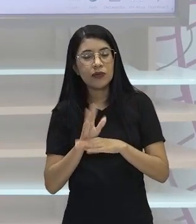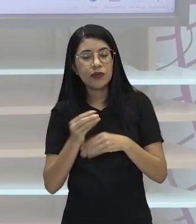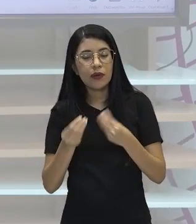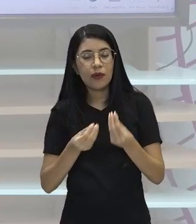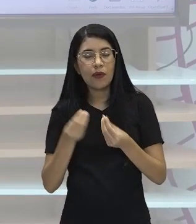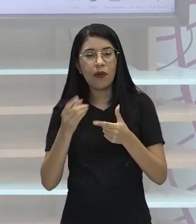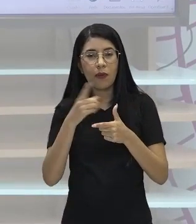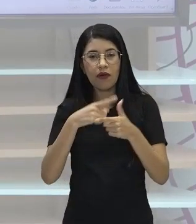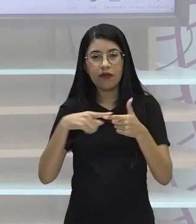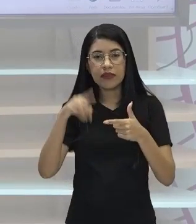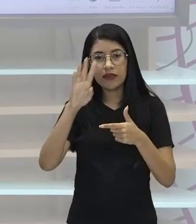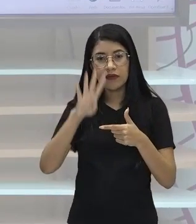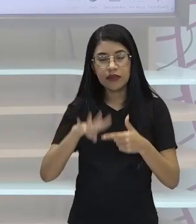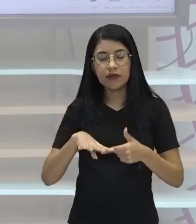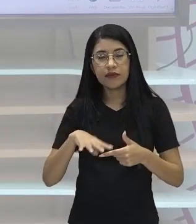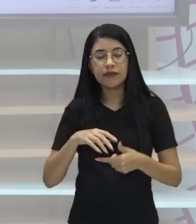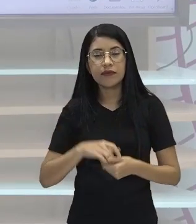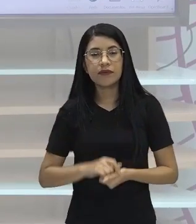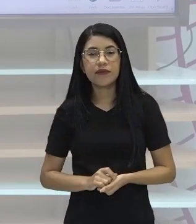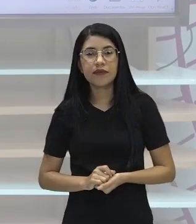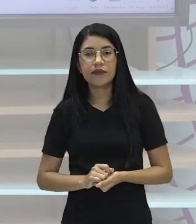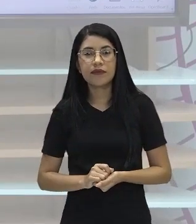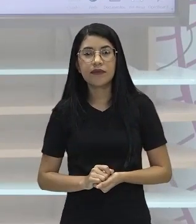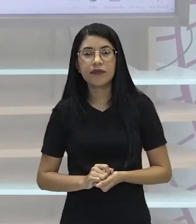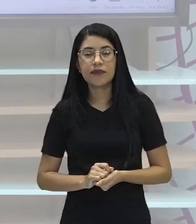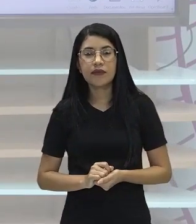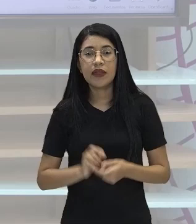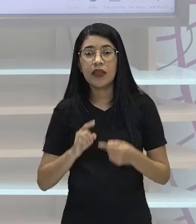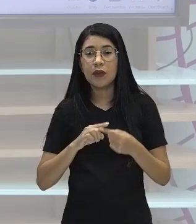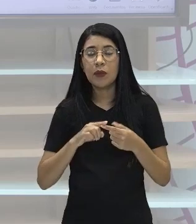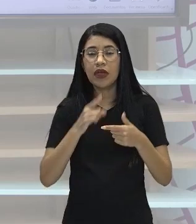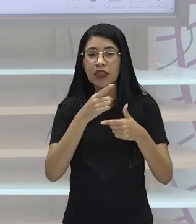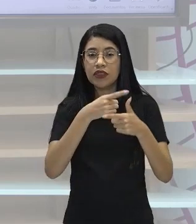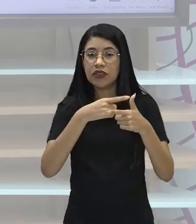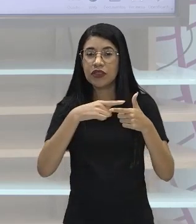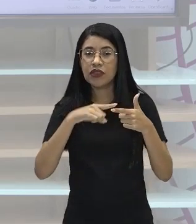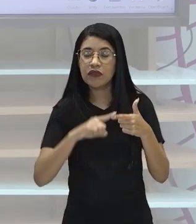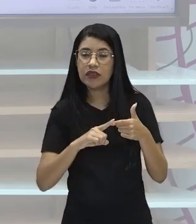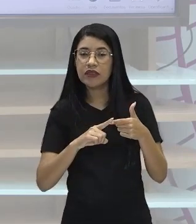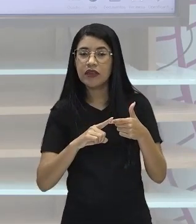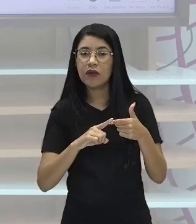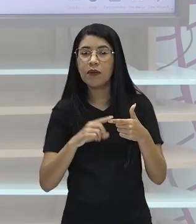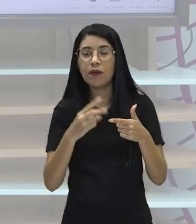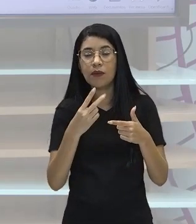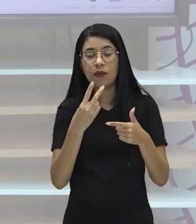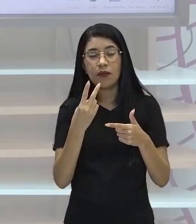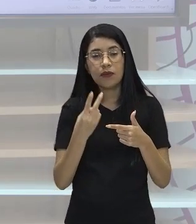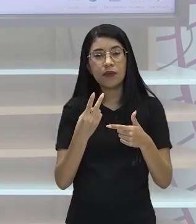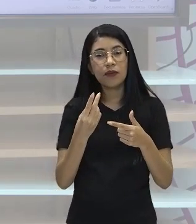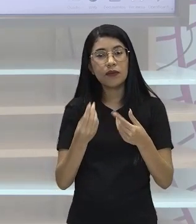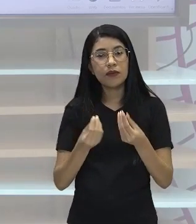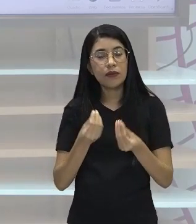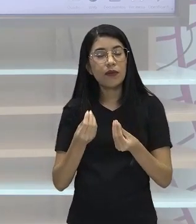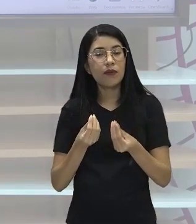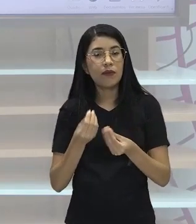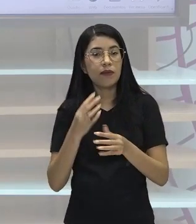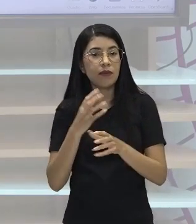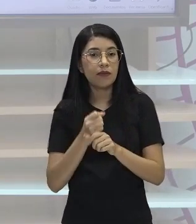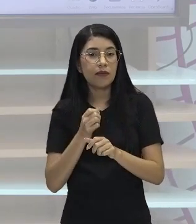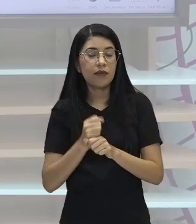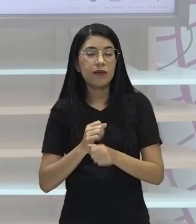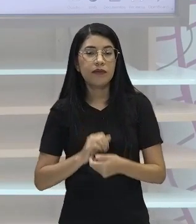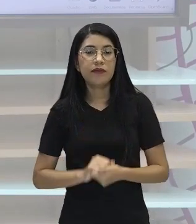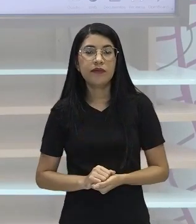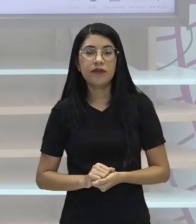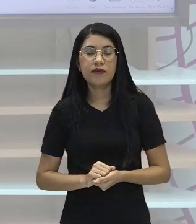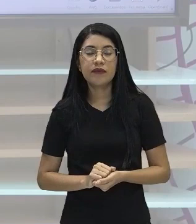fatoração. Quais são esses critérios? Primeiro, divisibilidade por 2. Ou seja, quando